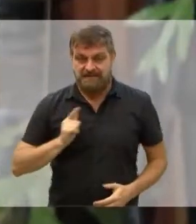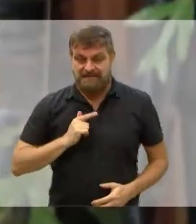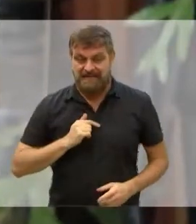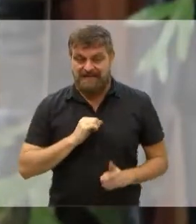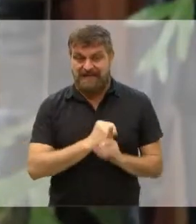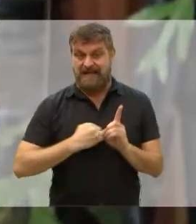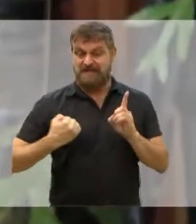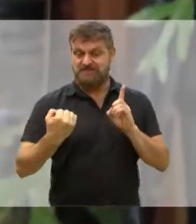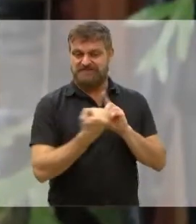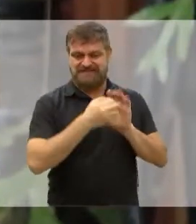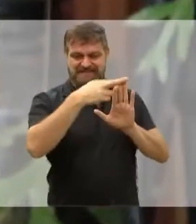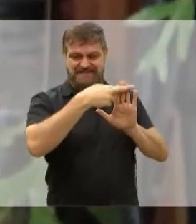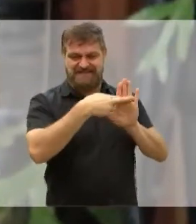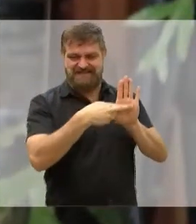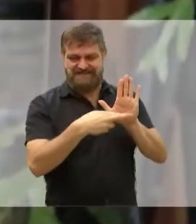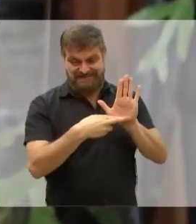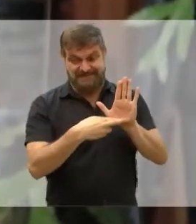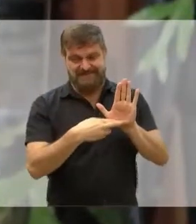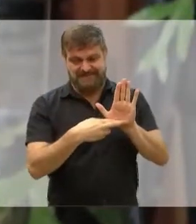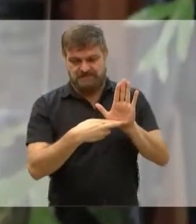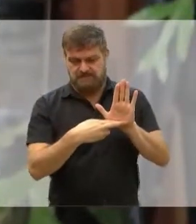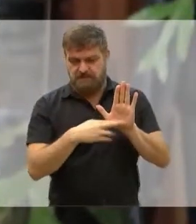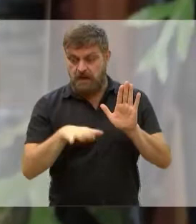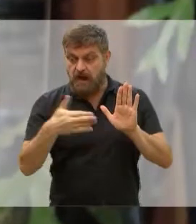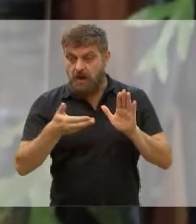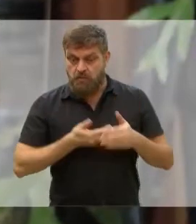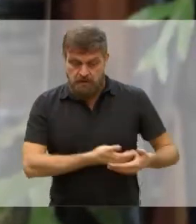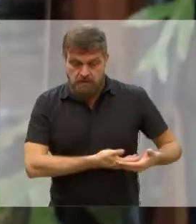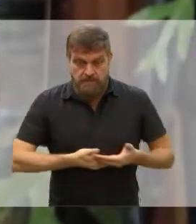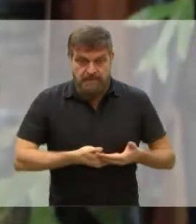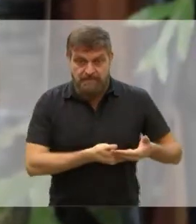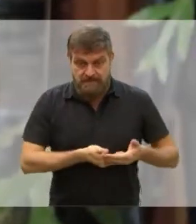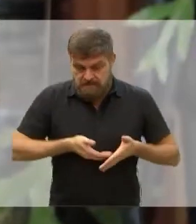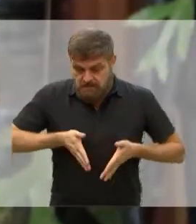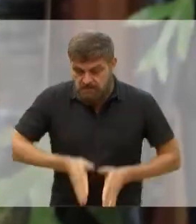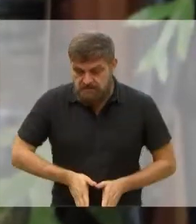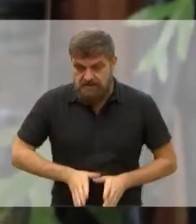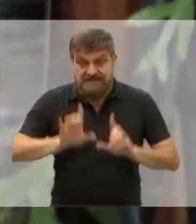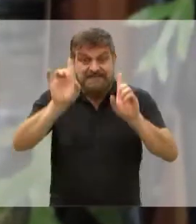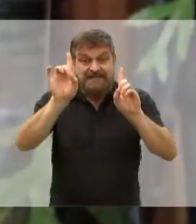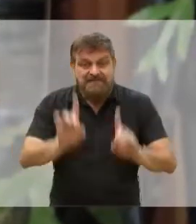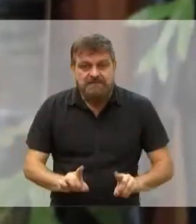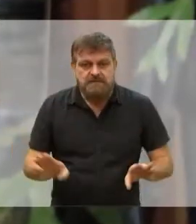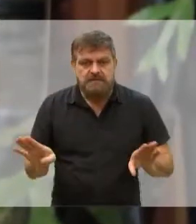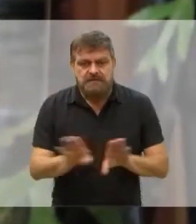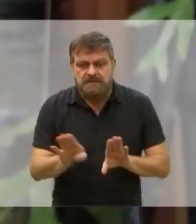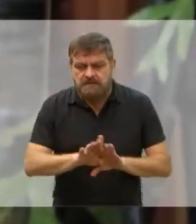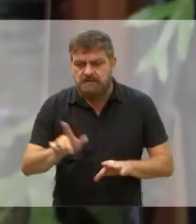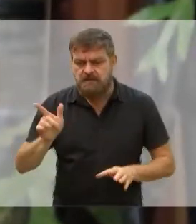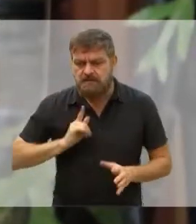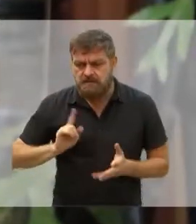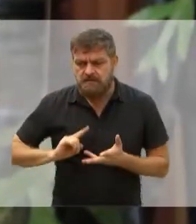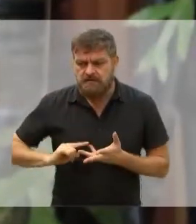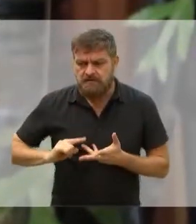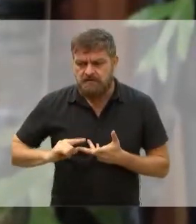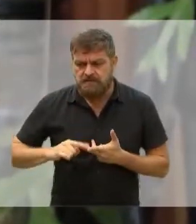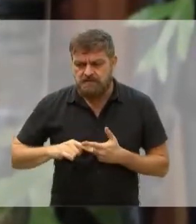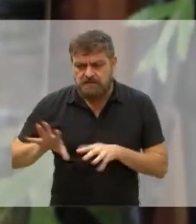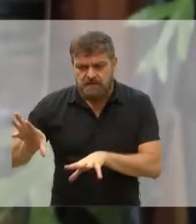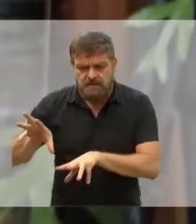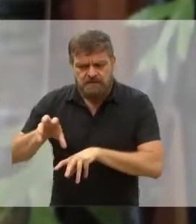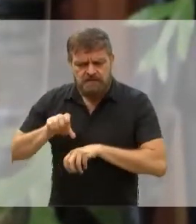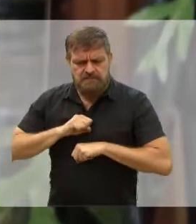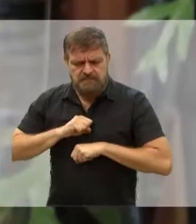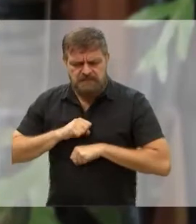da sociedade. E aí, quando nasce um filho com deficiência, segue também aquelas questões que eu falei que estão enraizadas